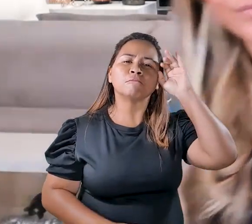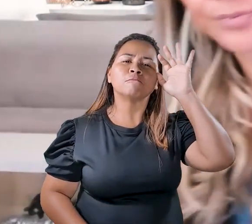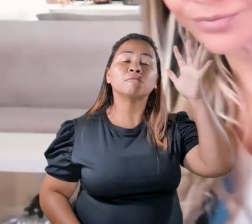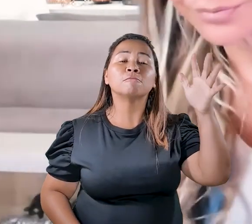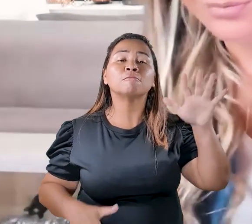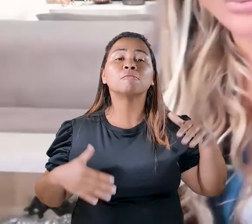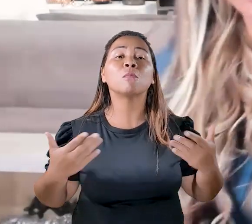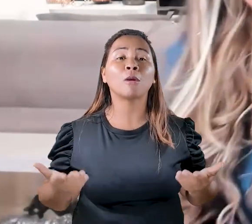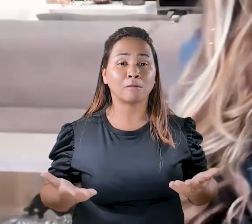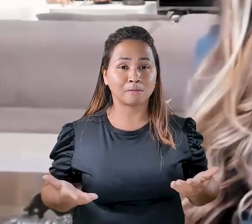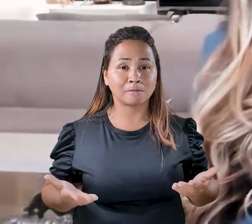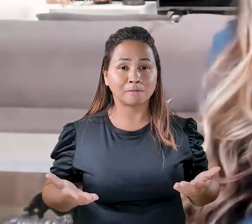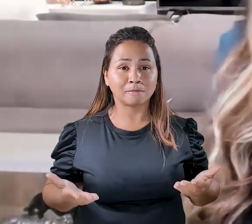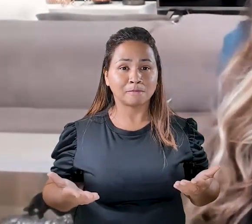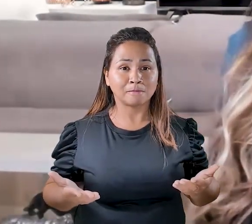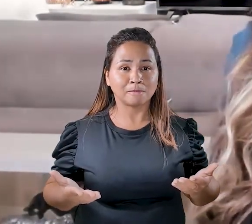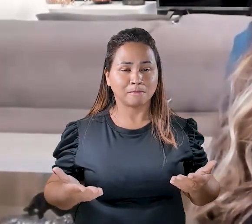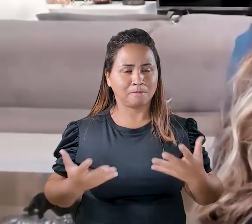Vamos lá.